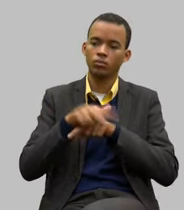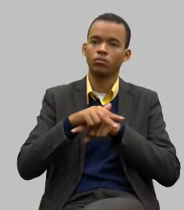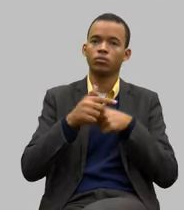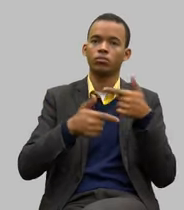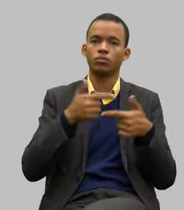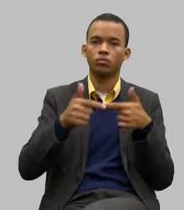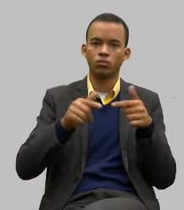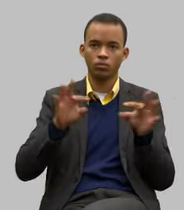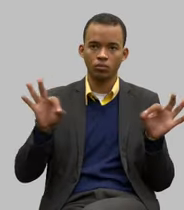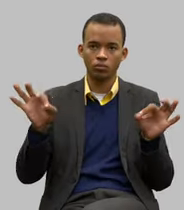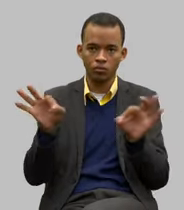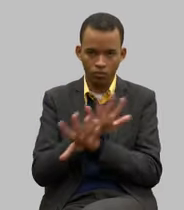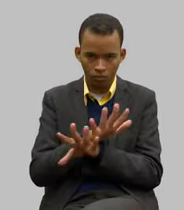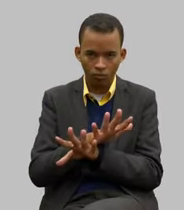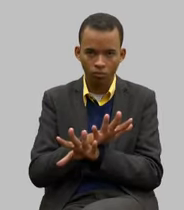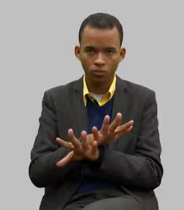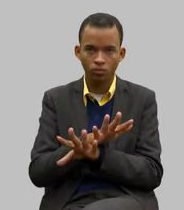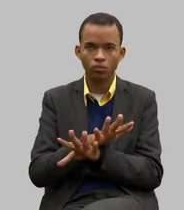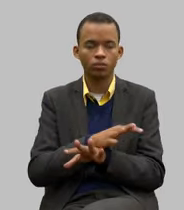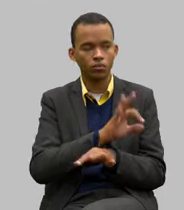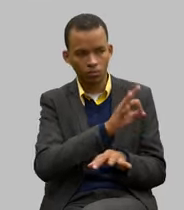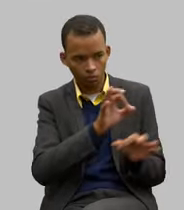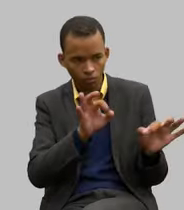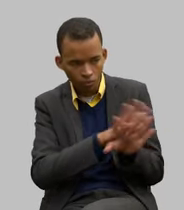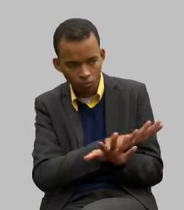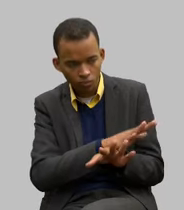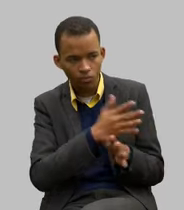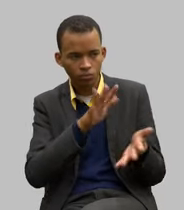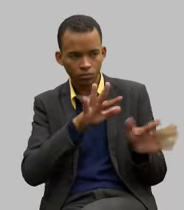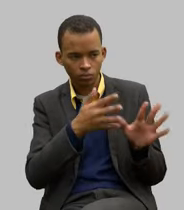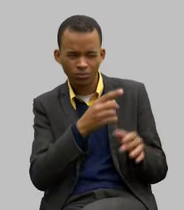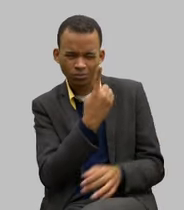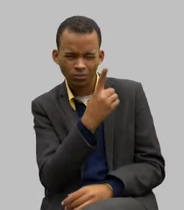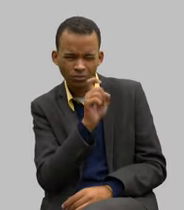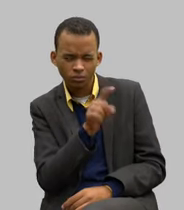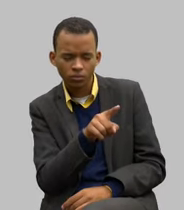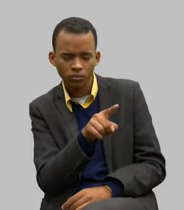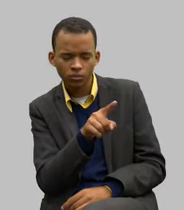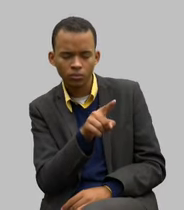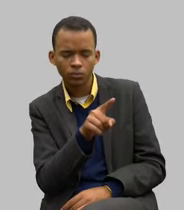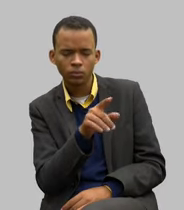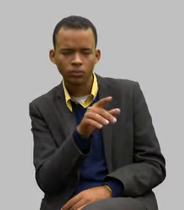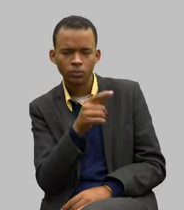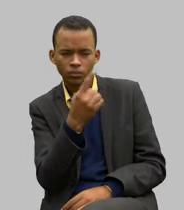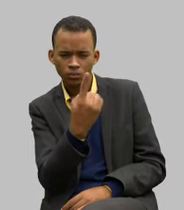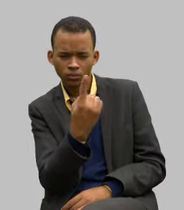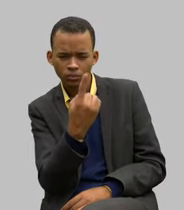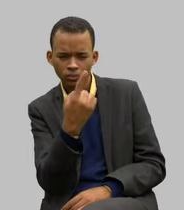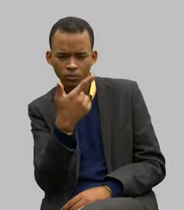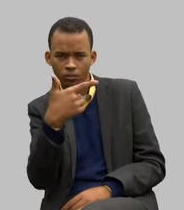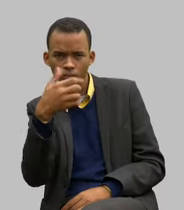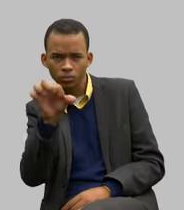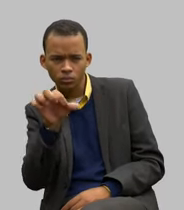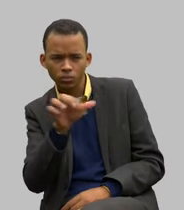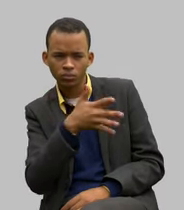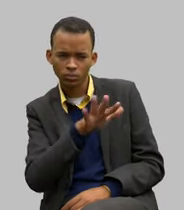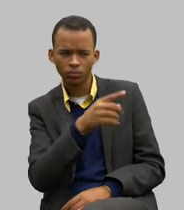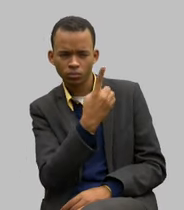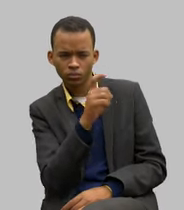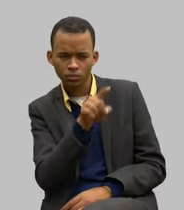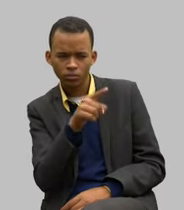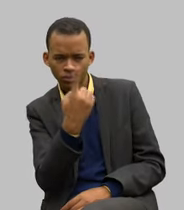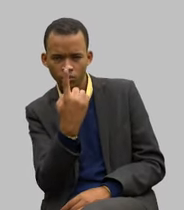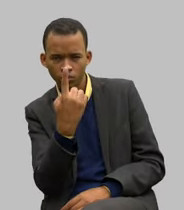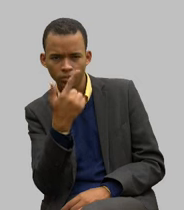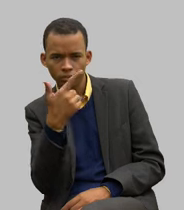demais o restante seria aqui aproximada ente mais 1000 e 119 isso é o